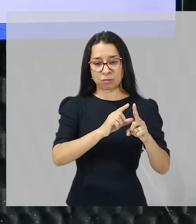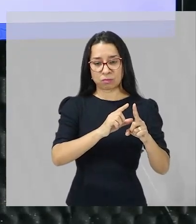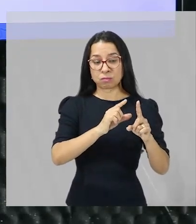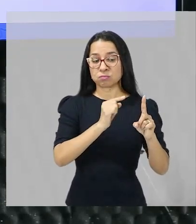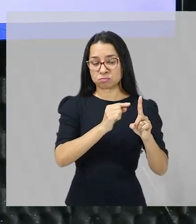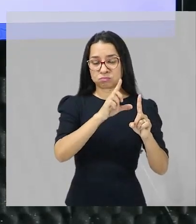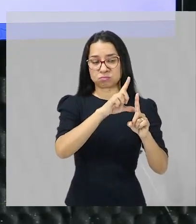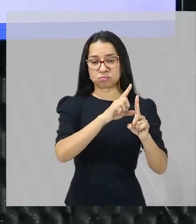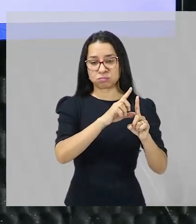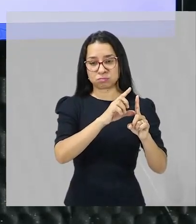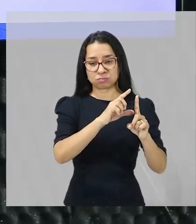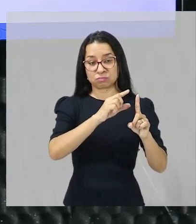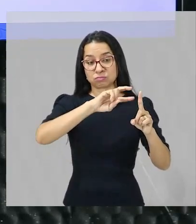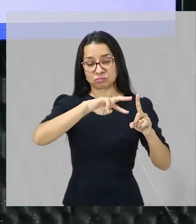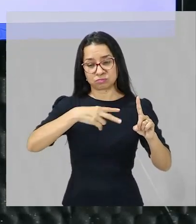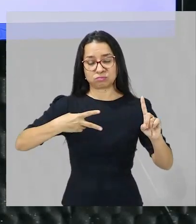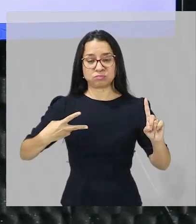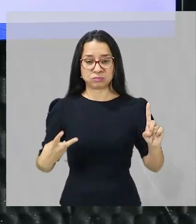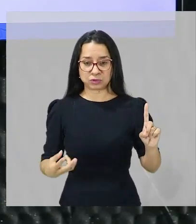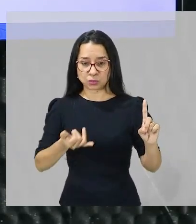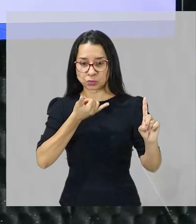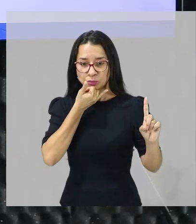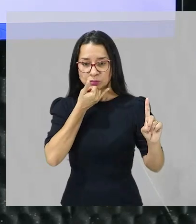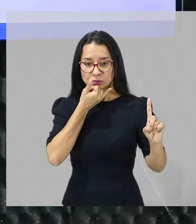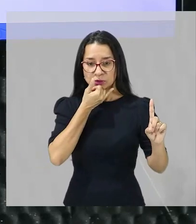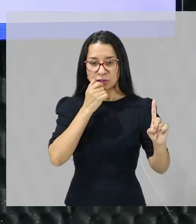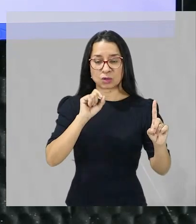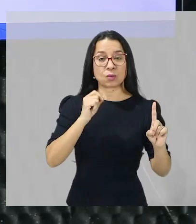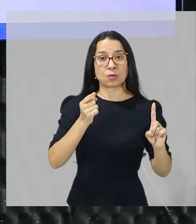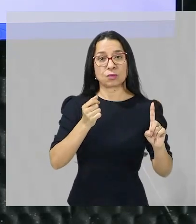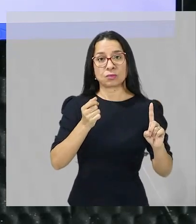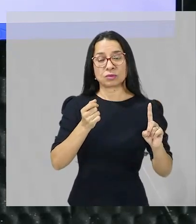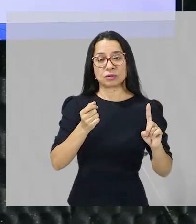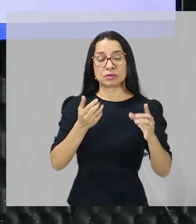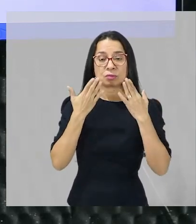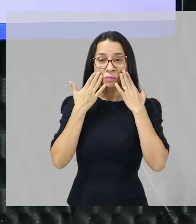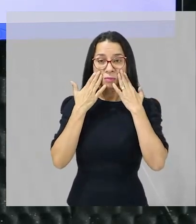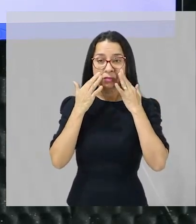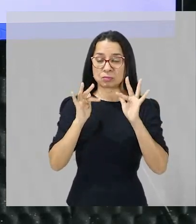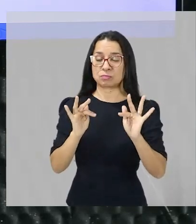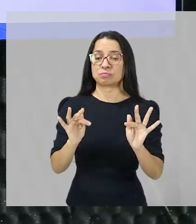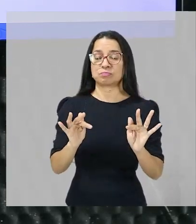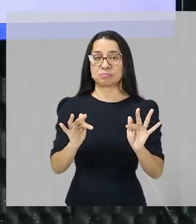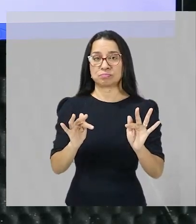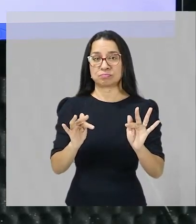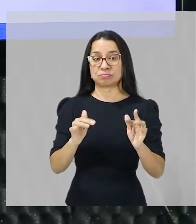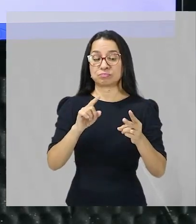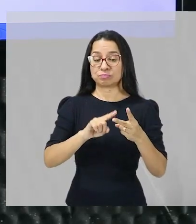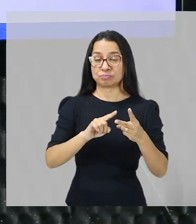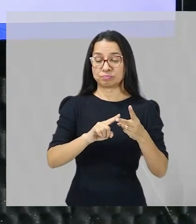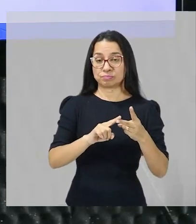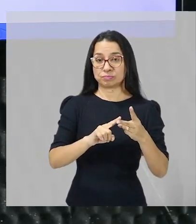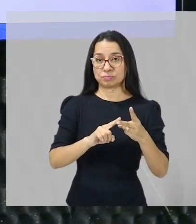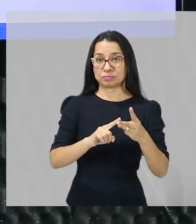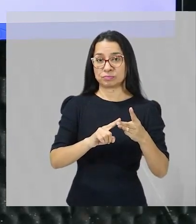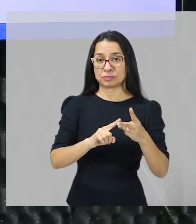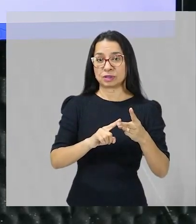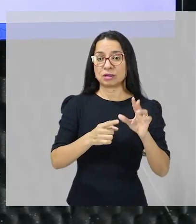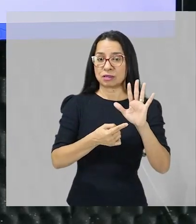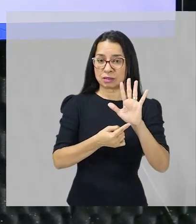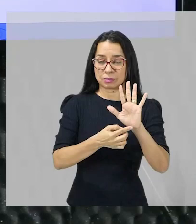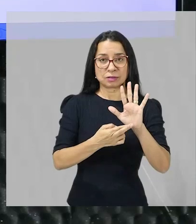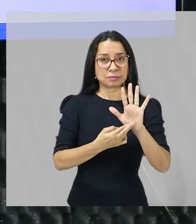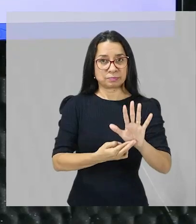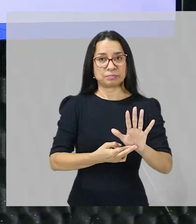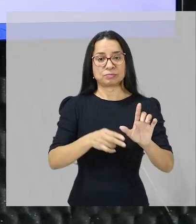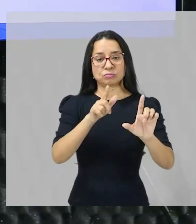Geralmente, nós representamos esses genes por letras, tá? E aí, por exemplo, existem genes que, num